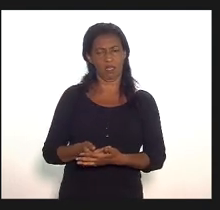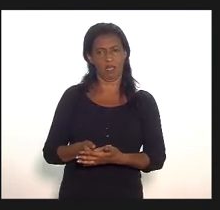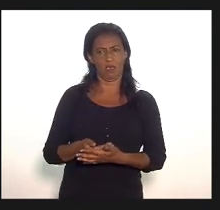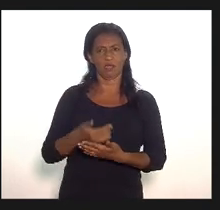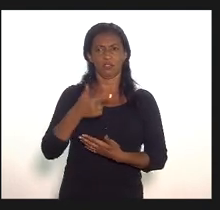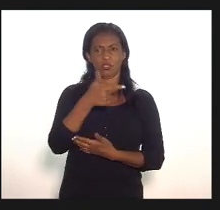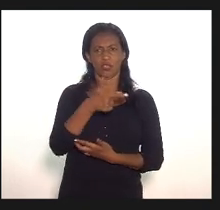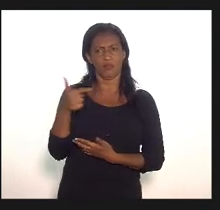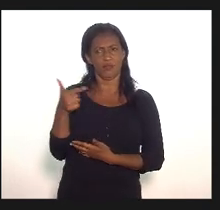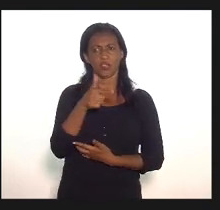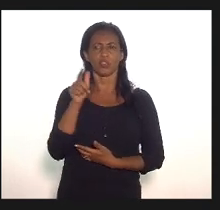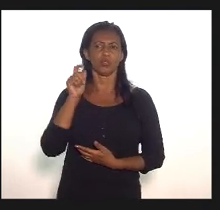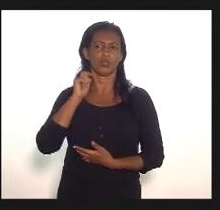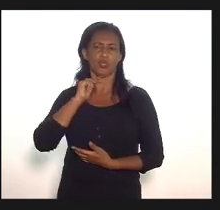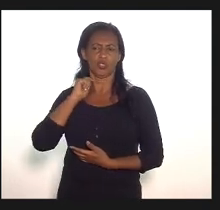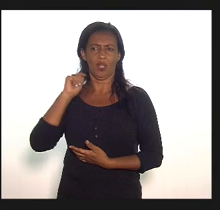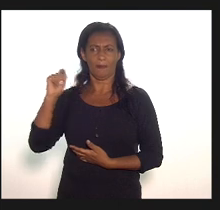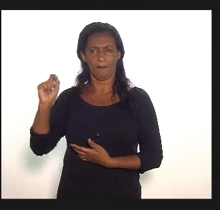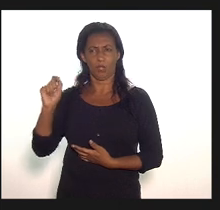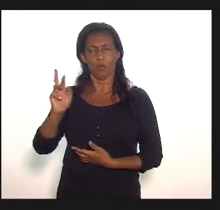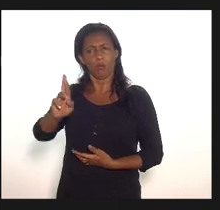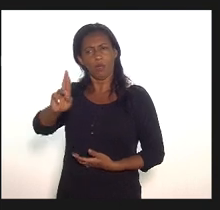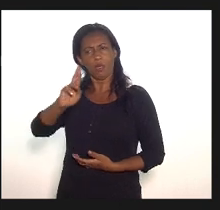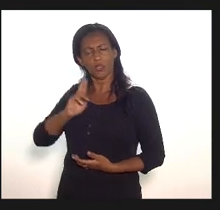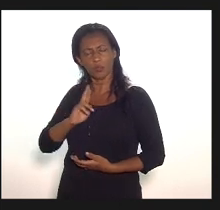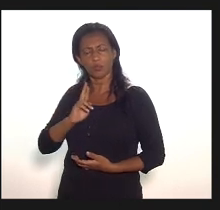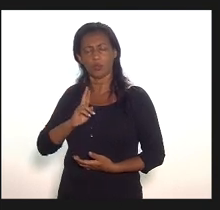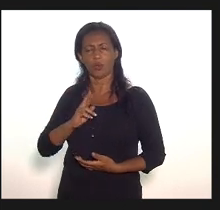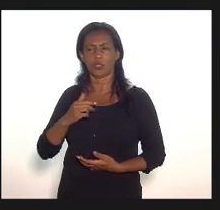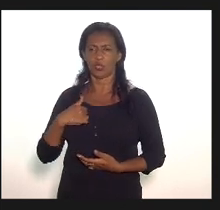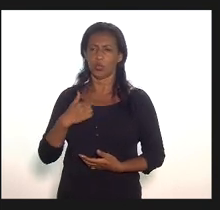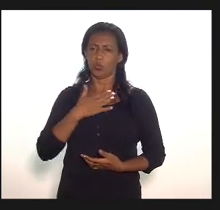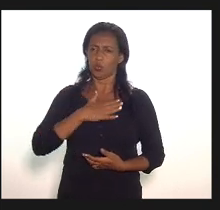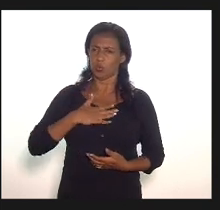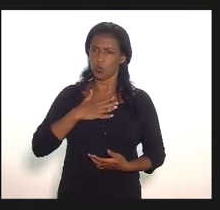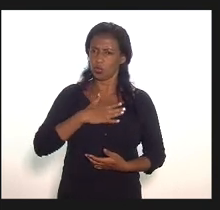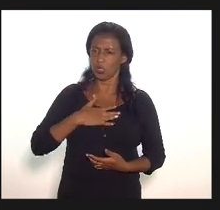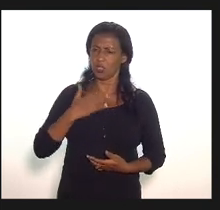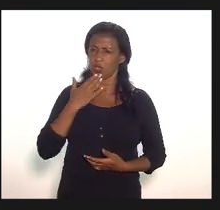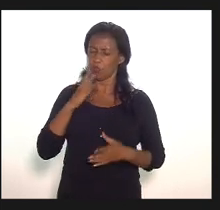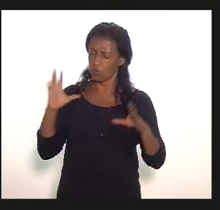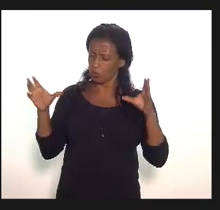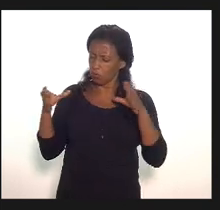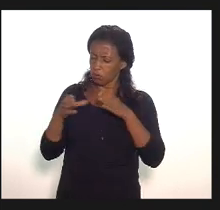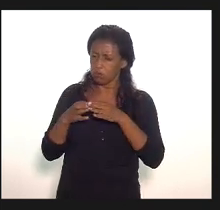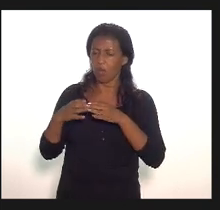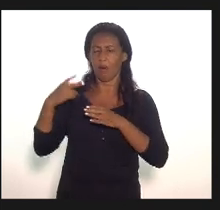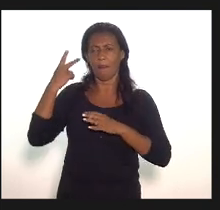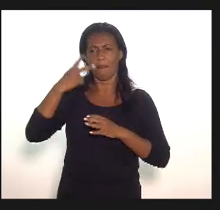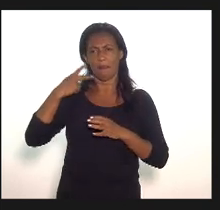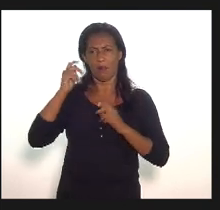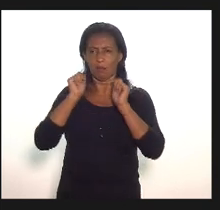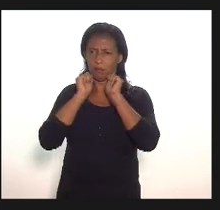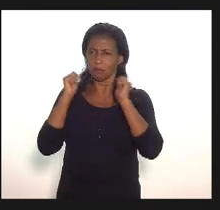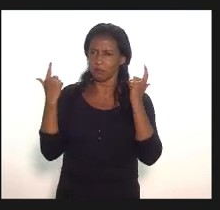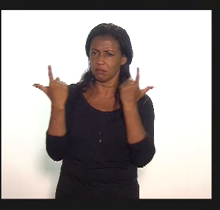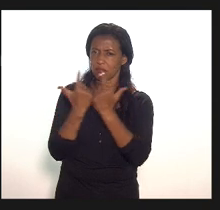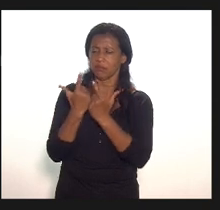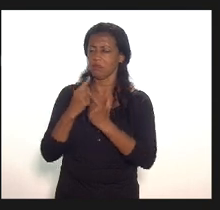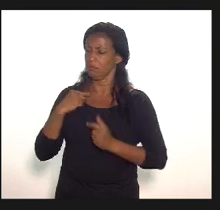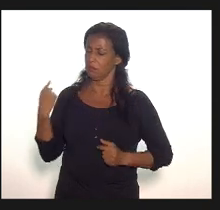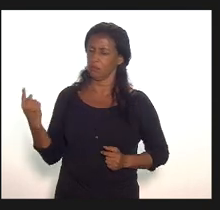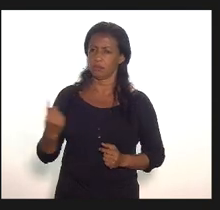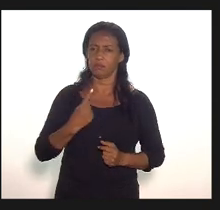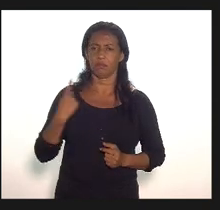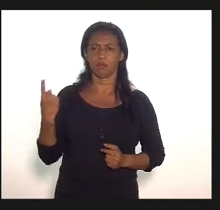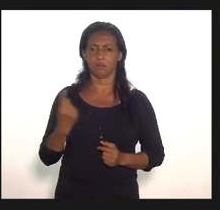dia 22 de abril pelas operadoras, gostaria de mobilizar este parlamento para que nós